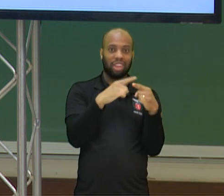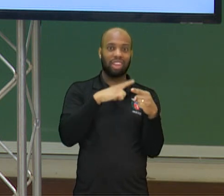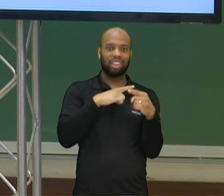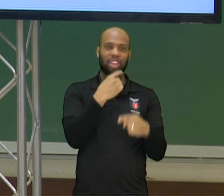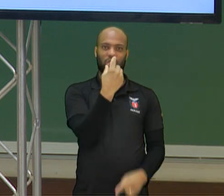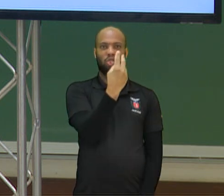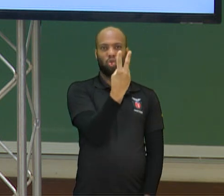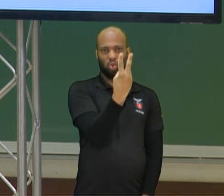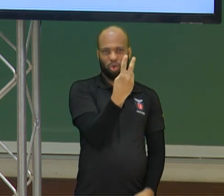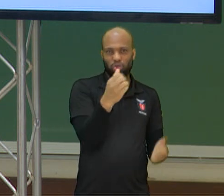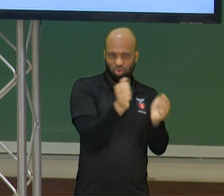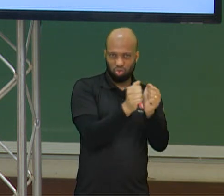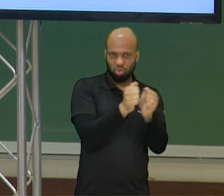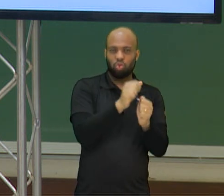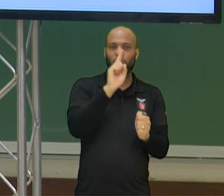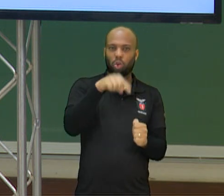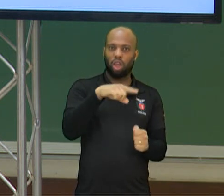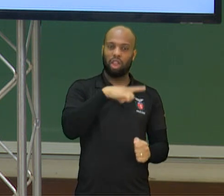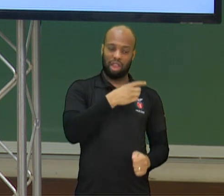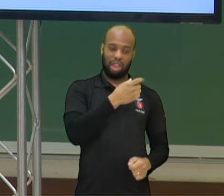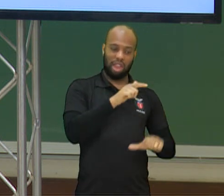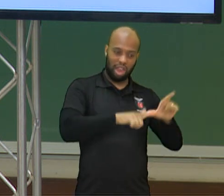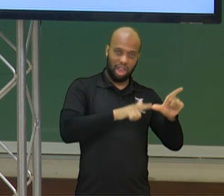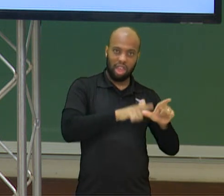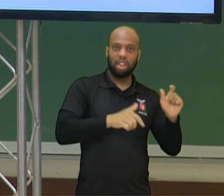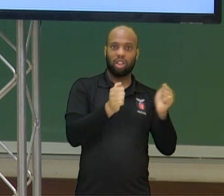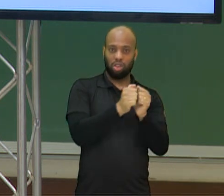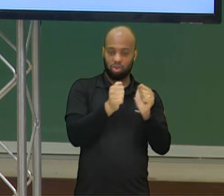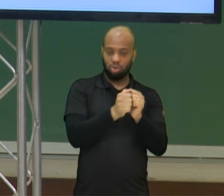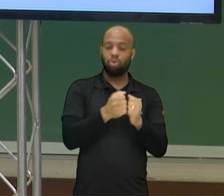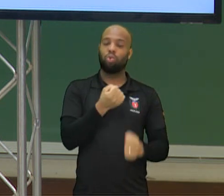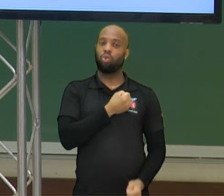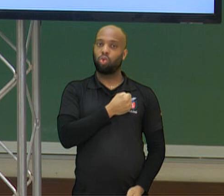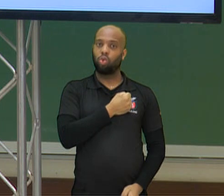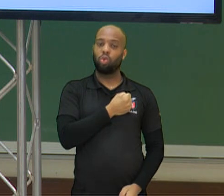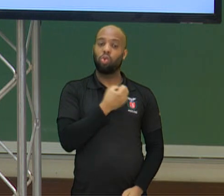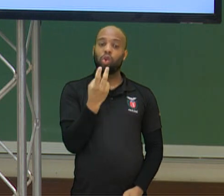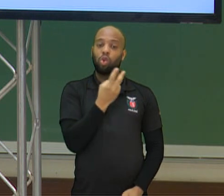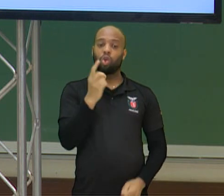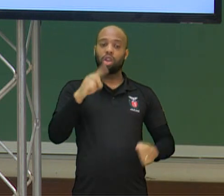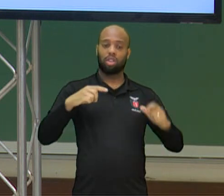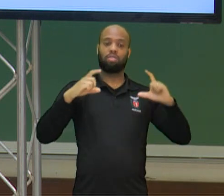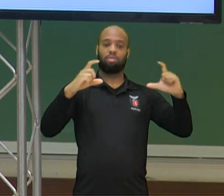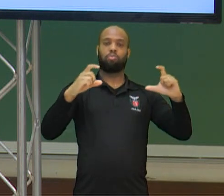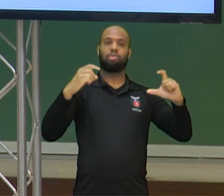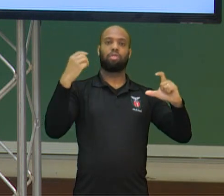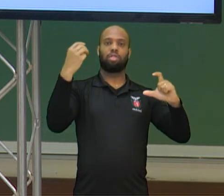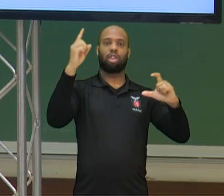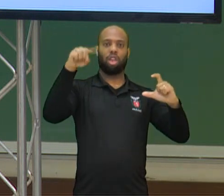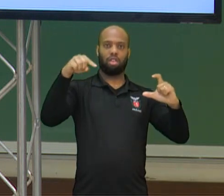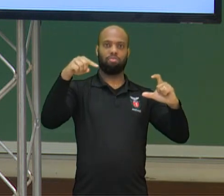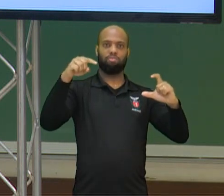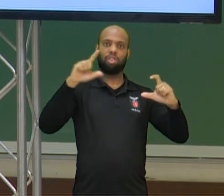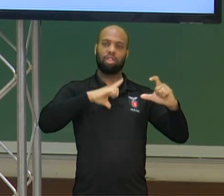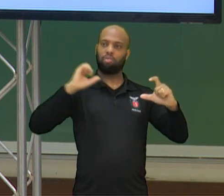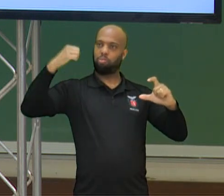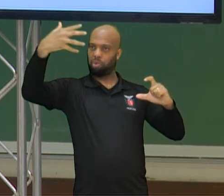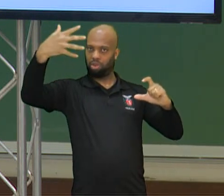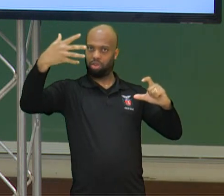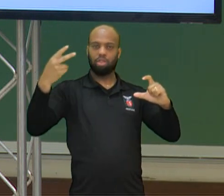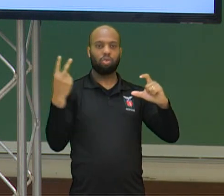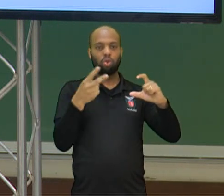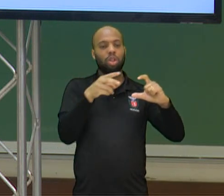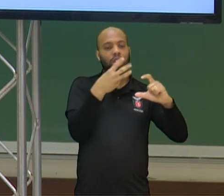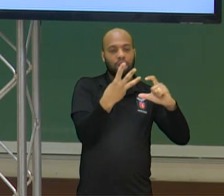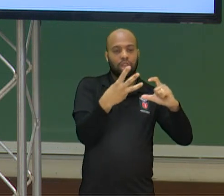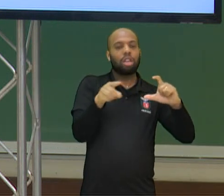dois termos e esses dois termos estão sendo elevados à potência. Então é tanto o 3 elevado a zero quanto o y